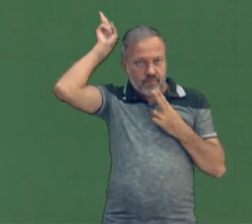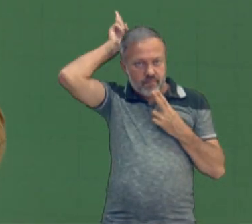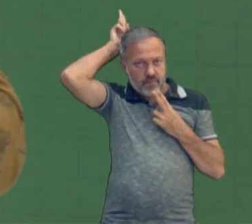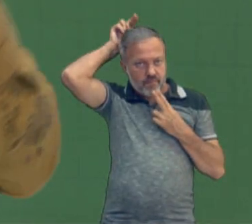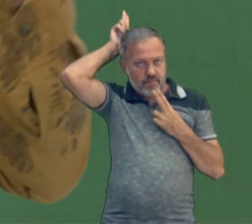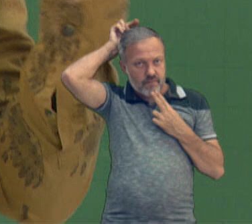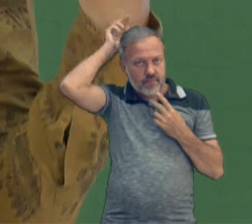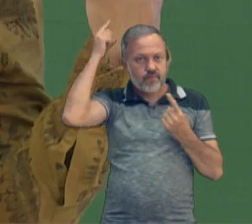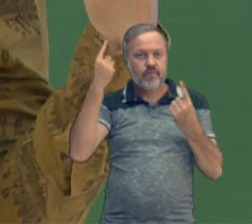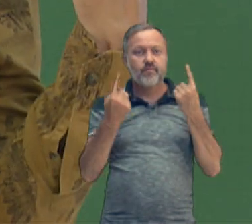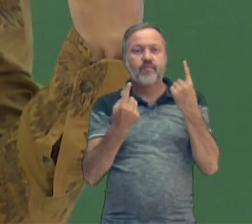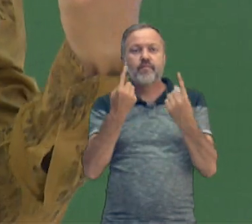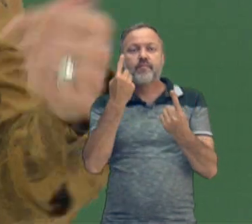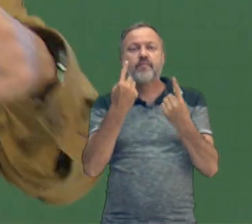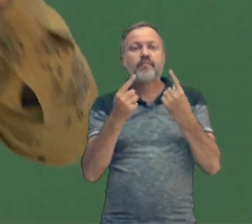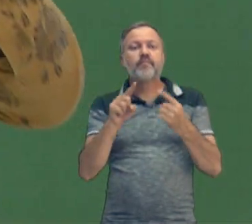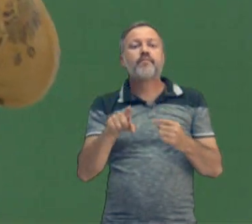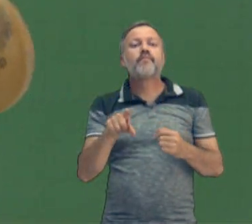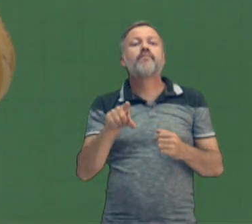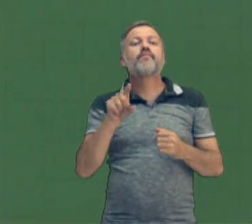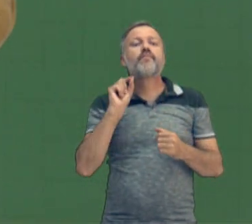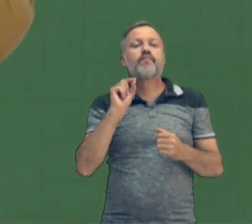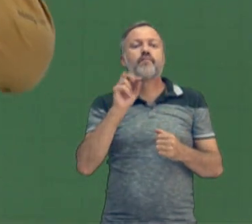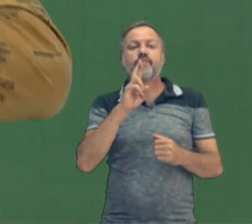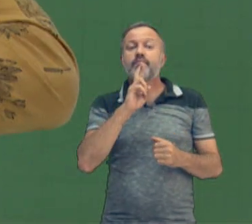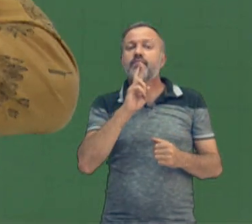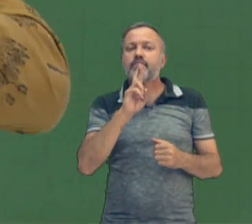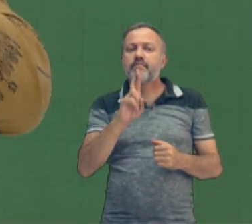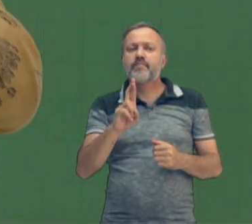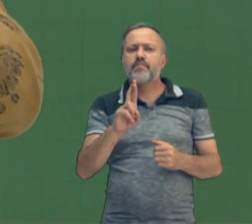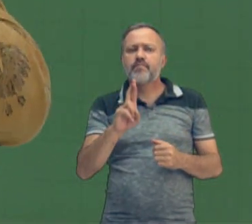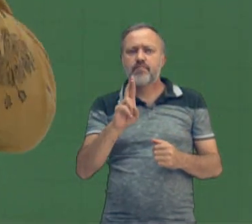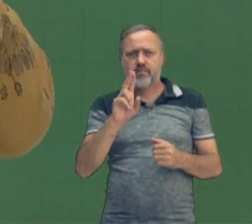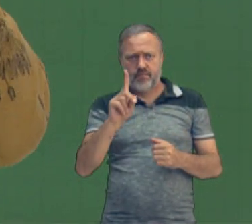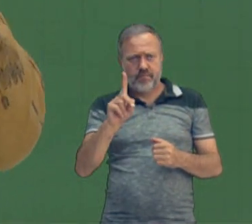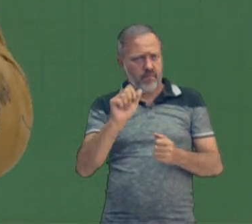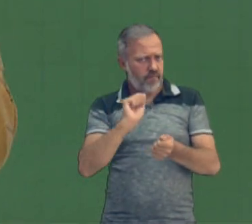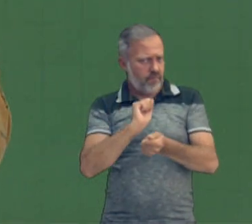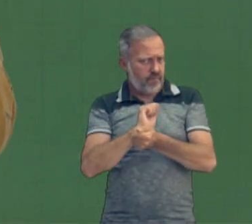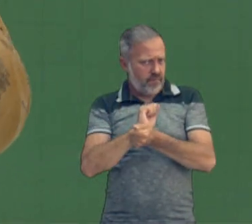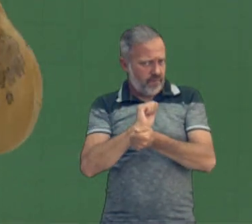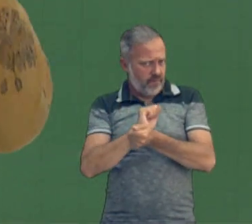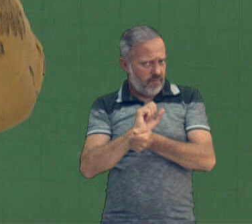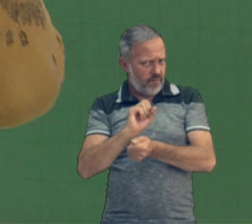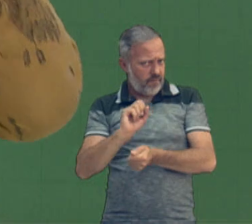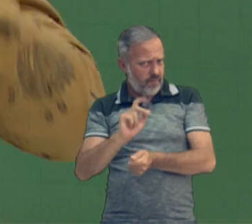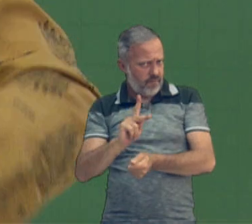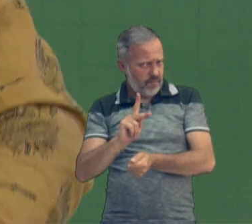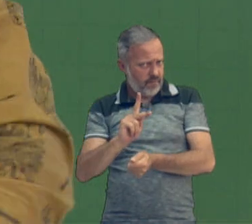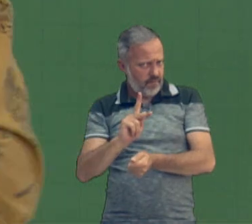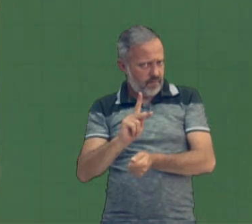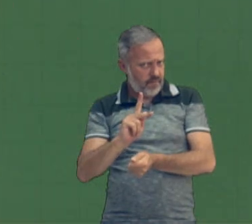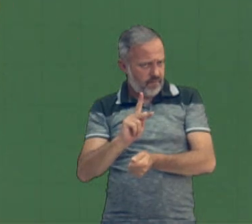tempinho aí para vocês copiarem a nossa questão, responderem e logo mais voltamos com a resolução deste quiz.